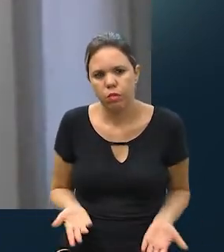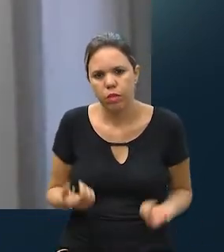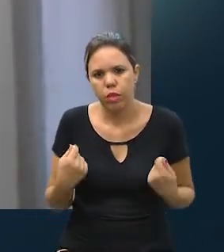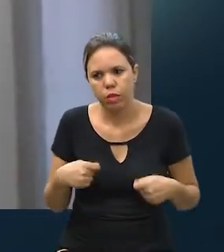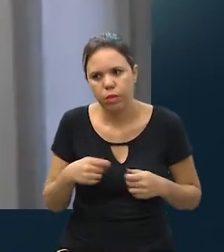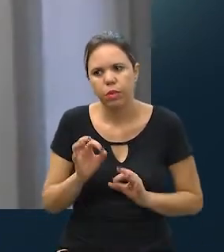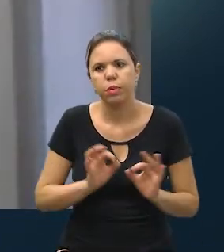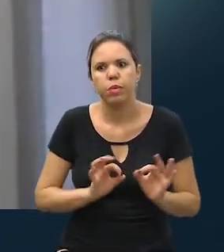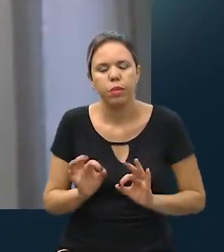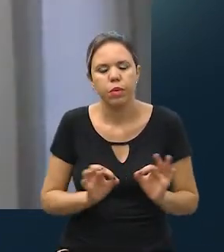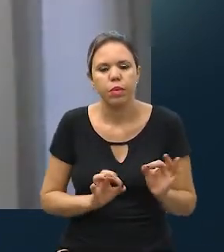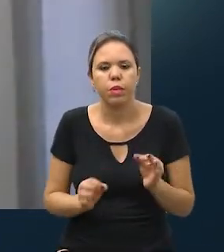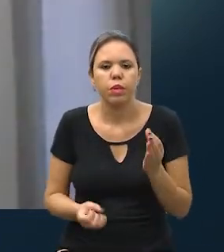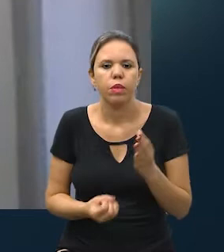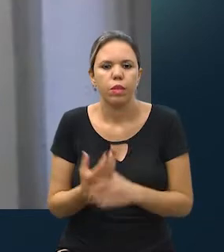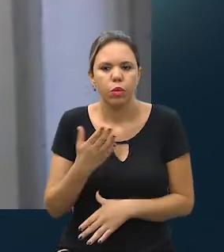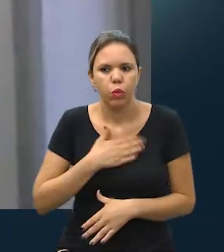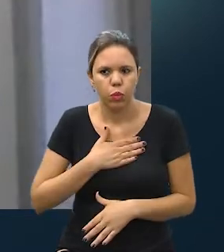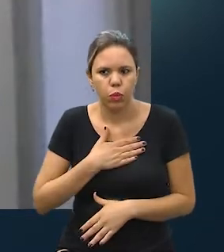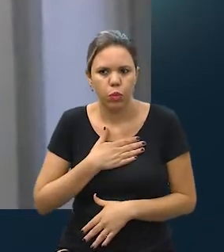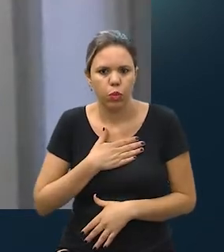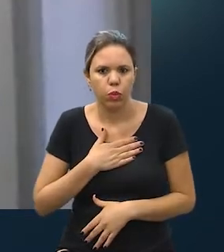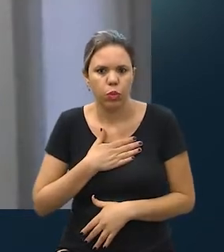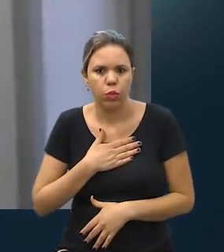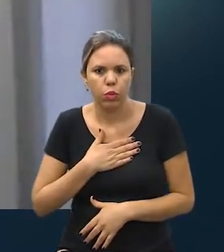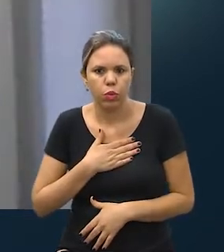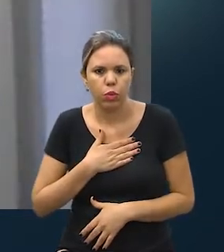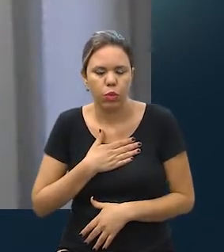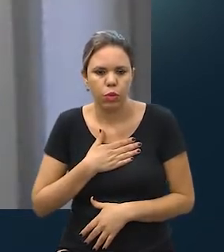estar preparado, porque se acontecer comigo,